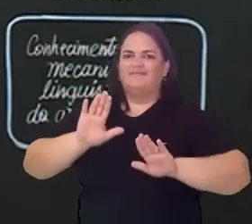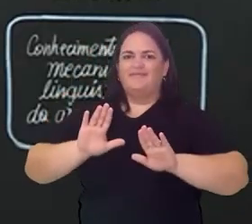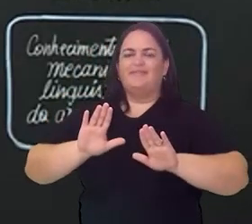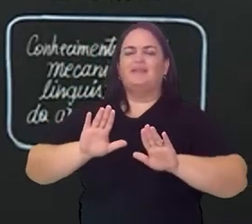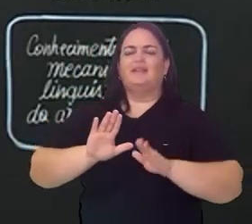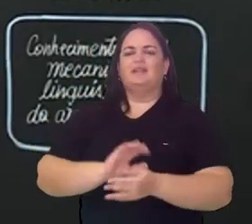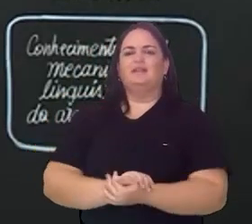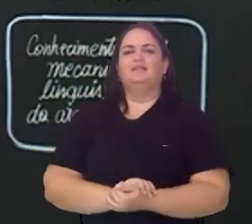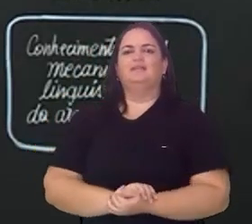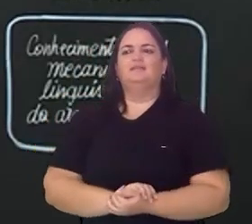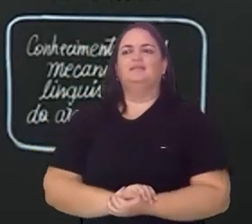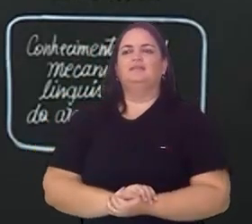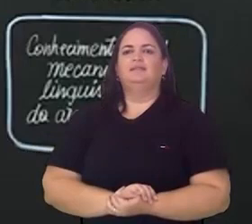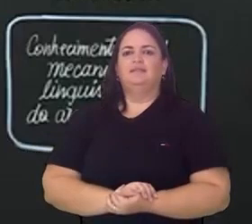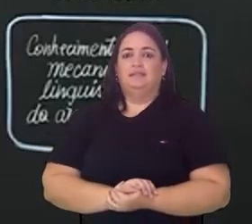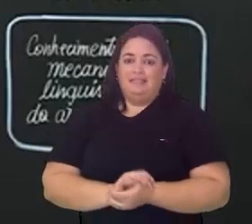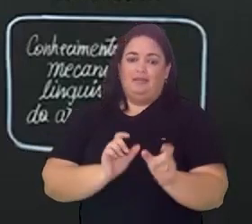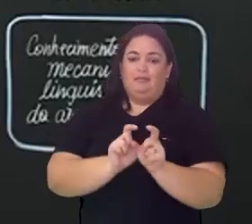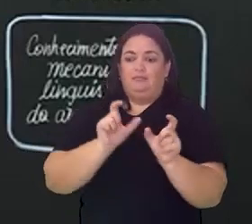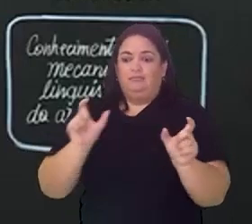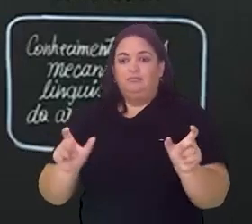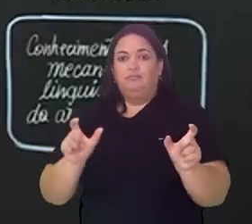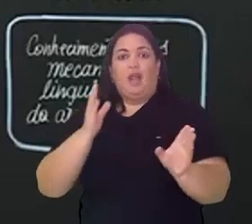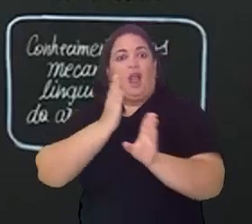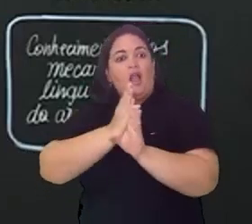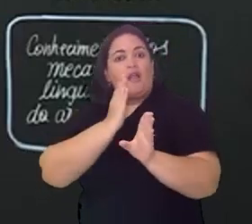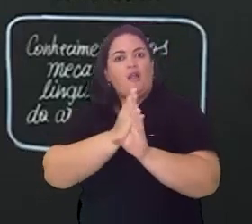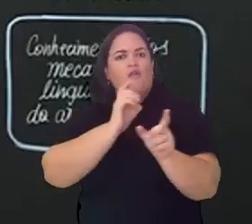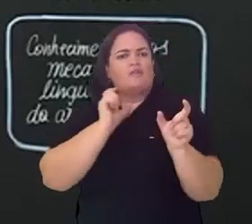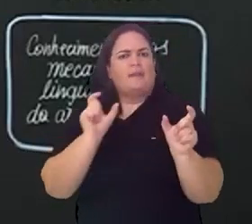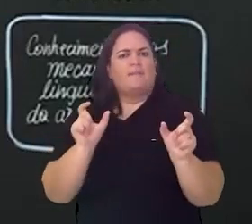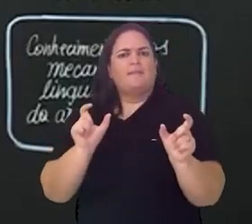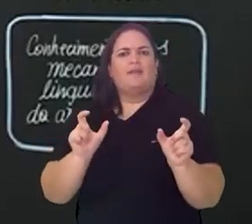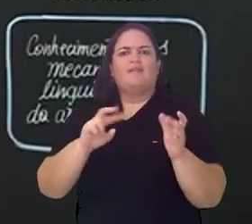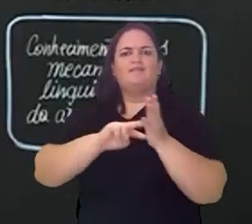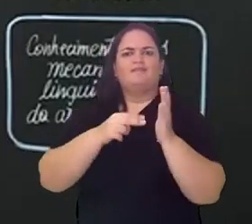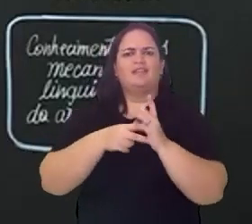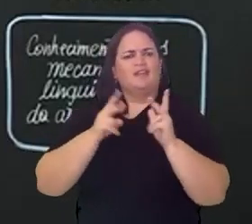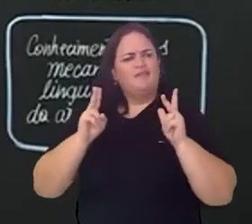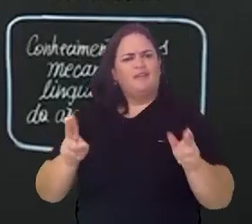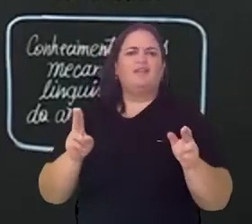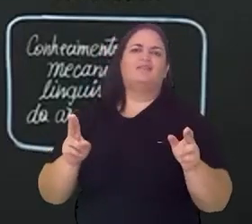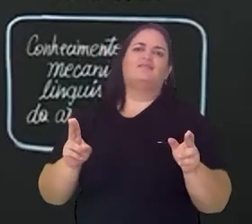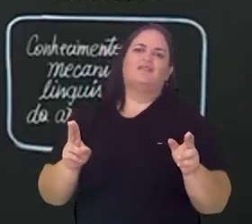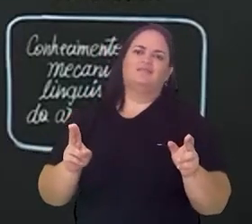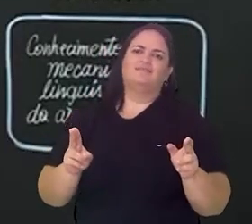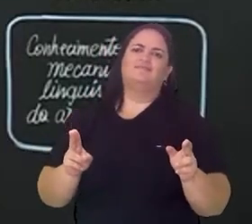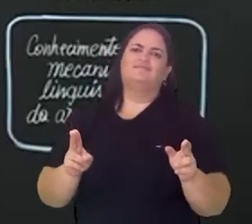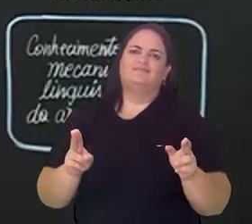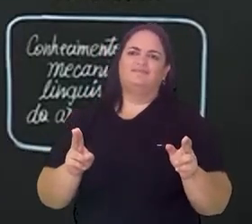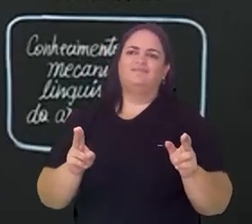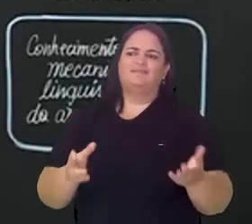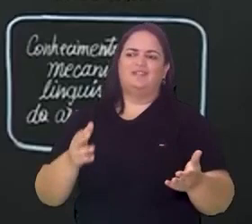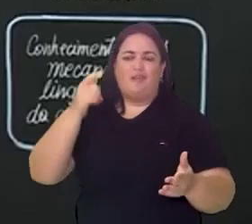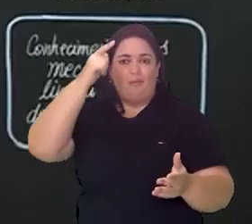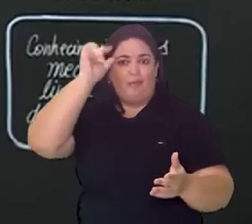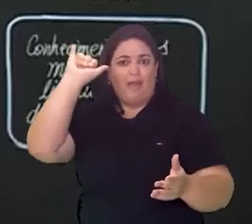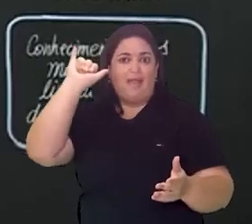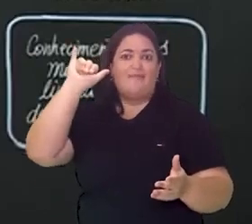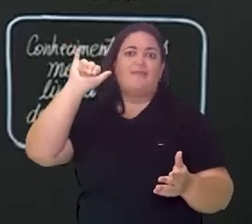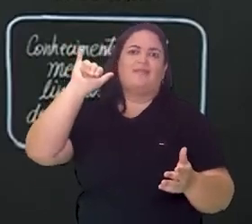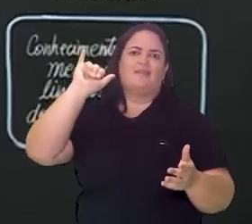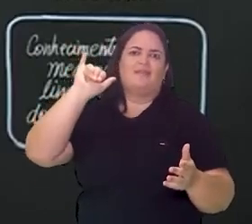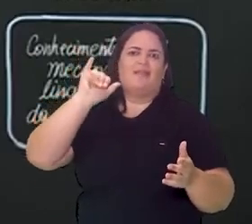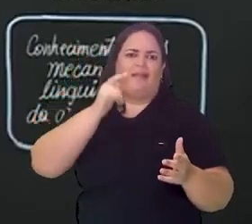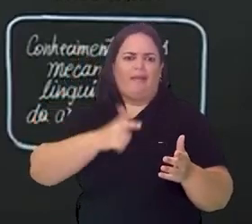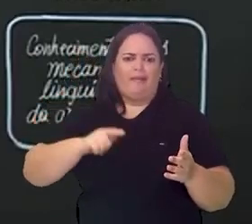encontrar palavras que correspondam ao significado igual da palavra que você quer evitar. Então, ampliar